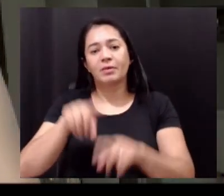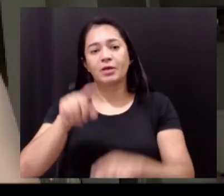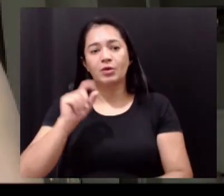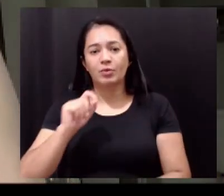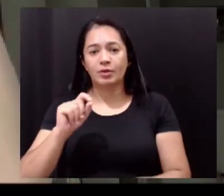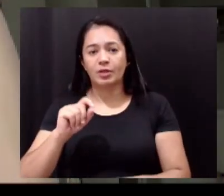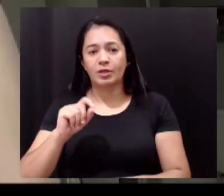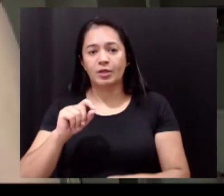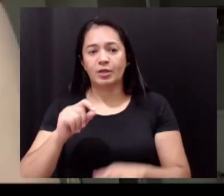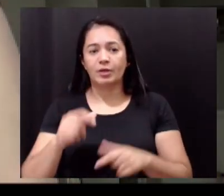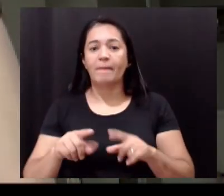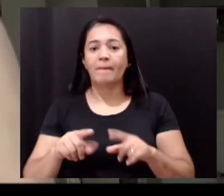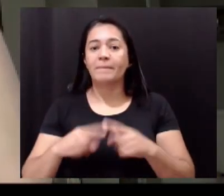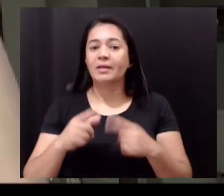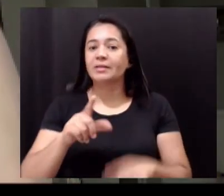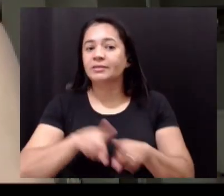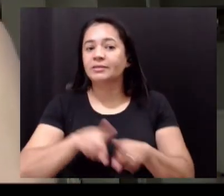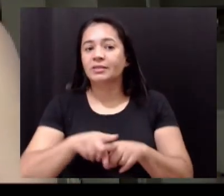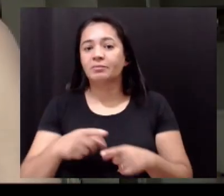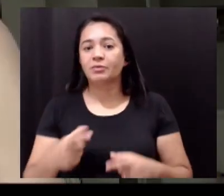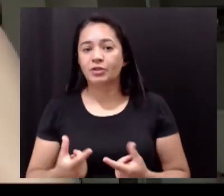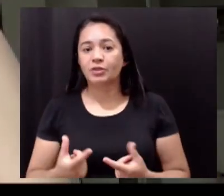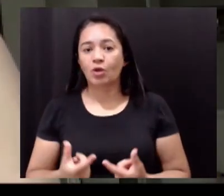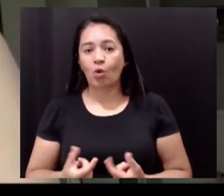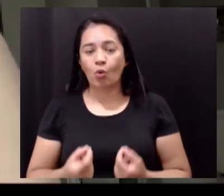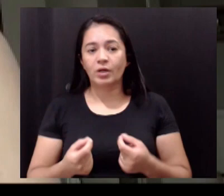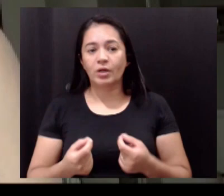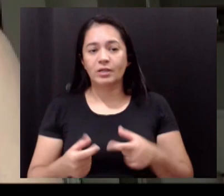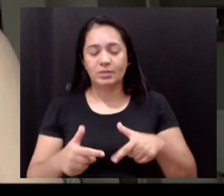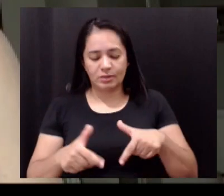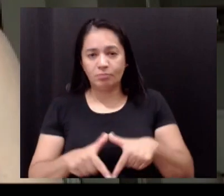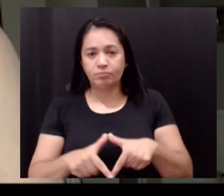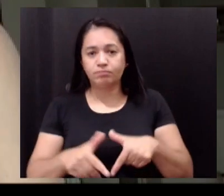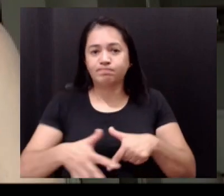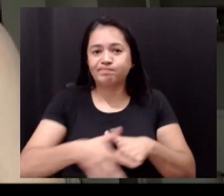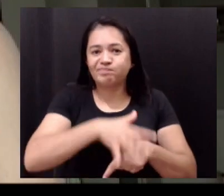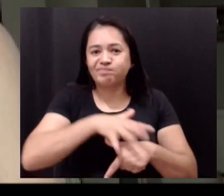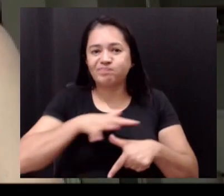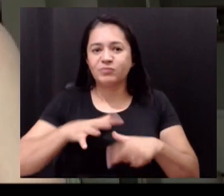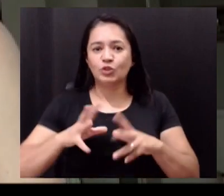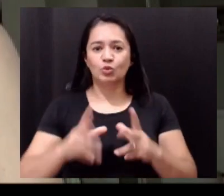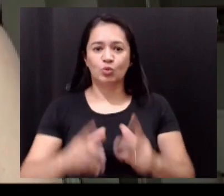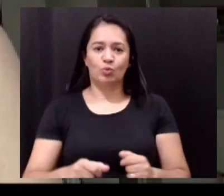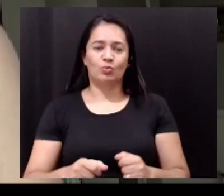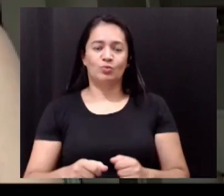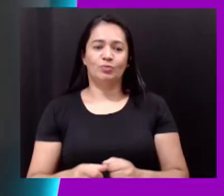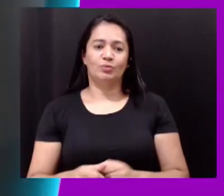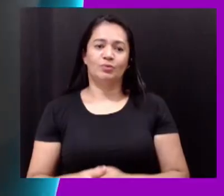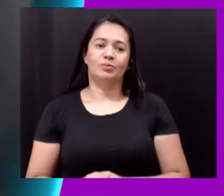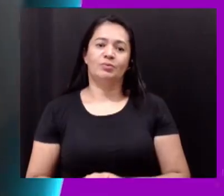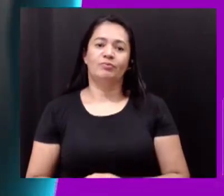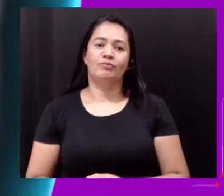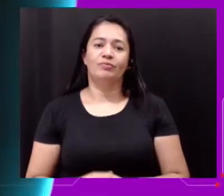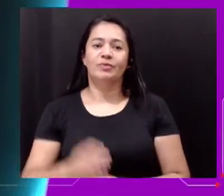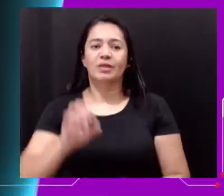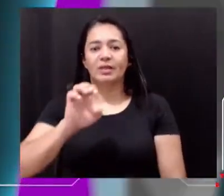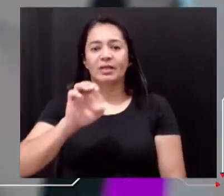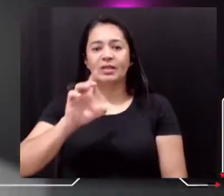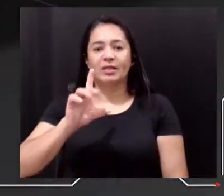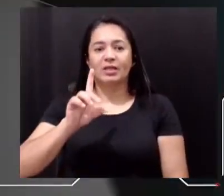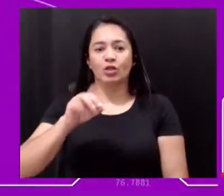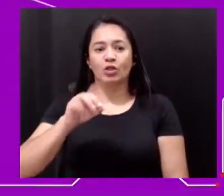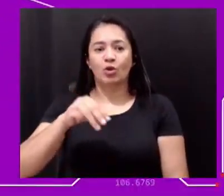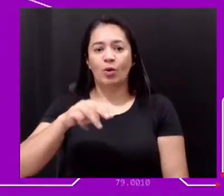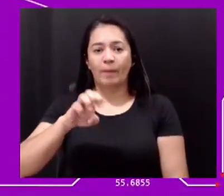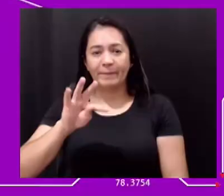mas também, por exemplo, o câncer de útero, que se apresenta dessa forma, né? O câncer de endométrio ou do útero, 90% das pacientes